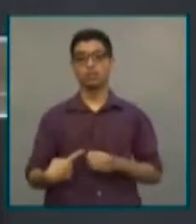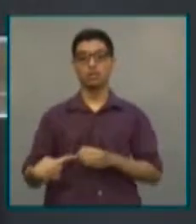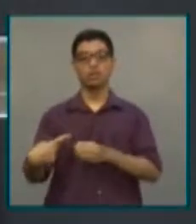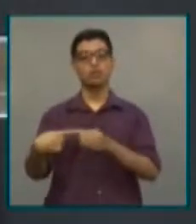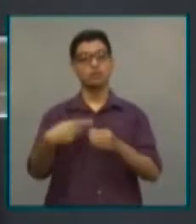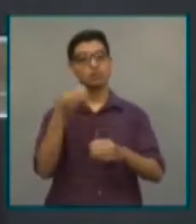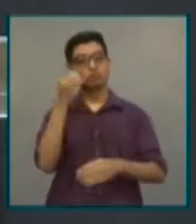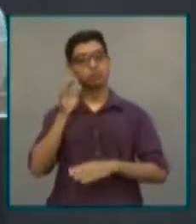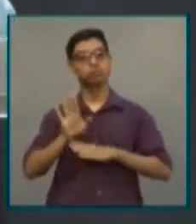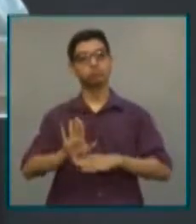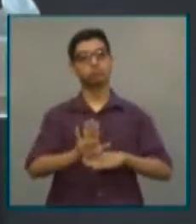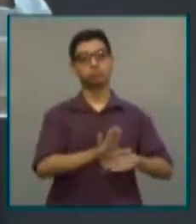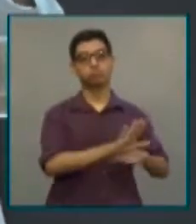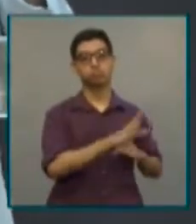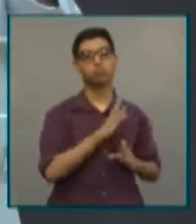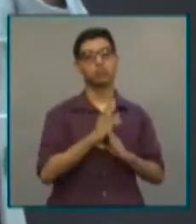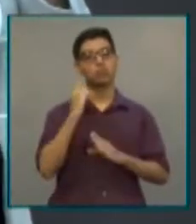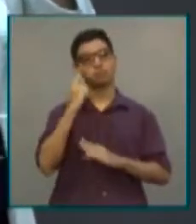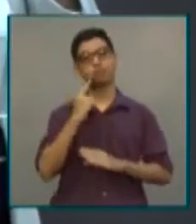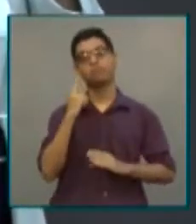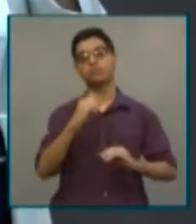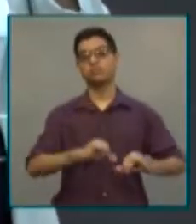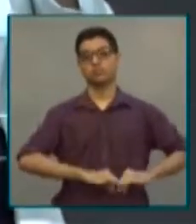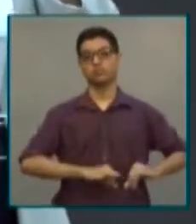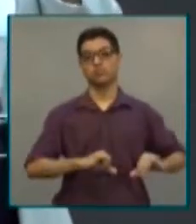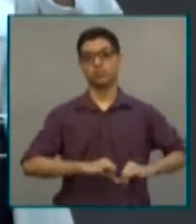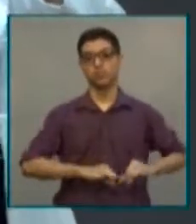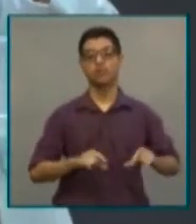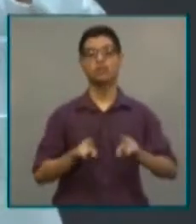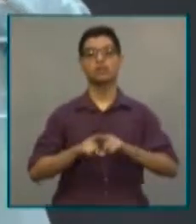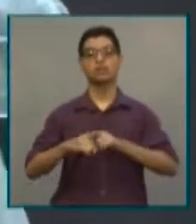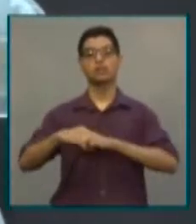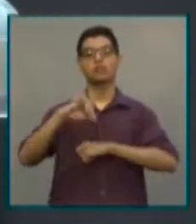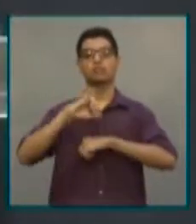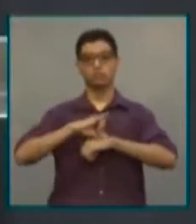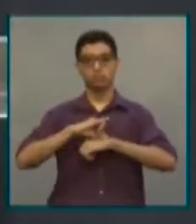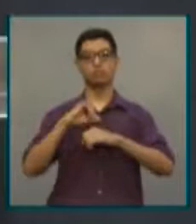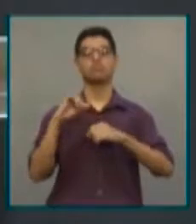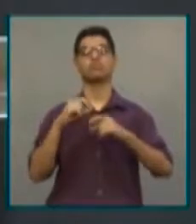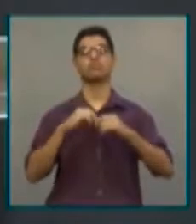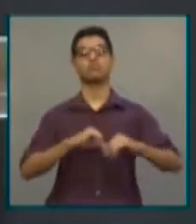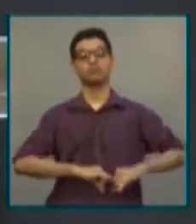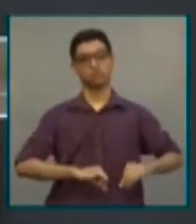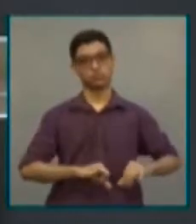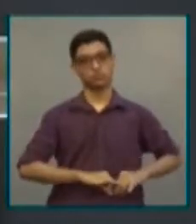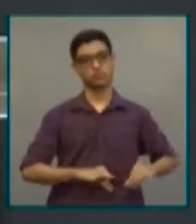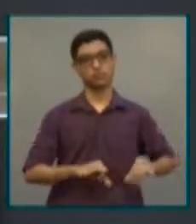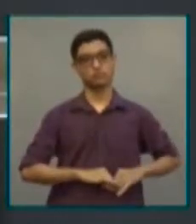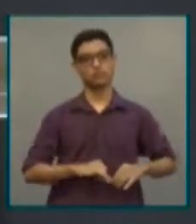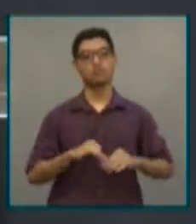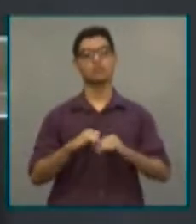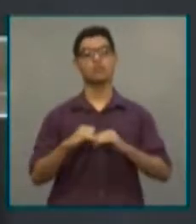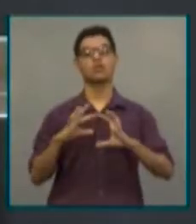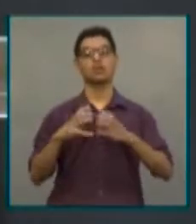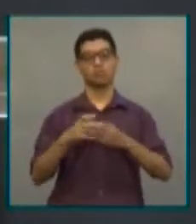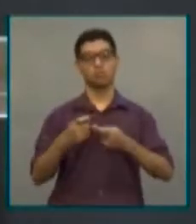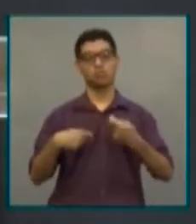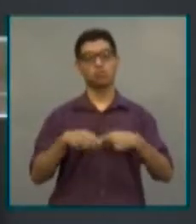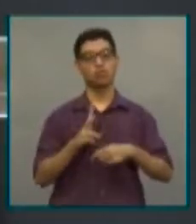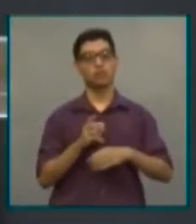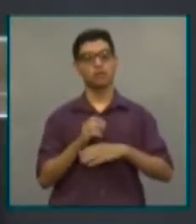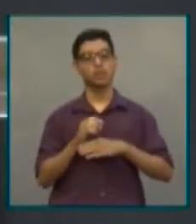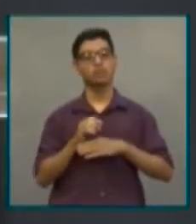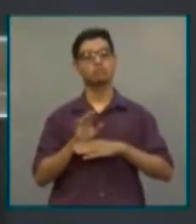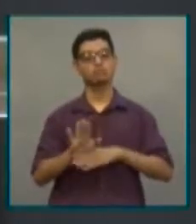do interior sofre, a advocacia da capital sofre e a Caixa de Assistência exerce esse papel